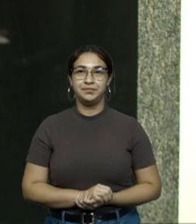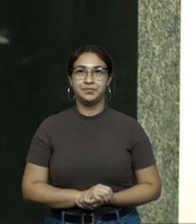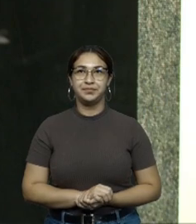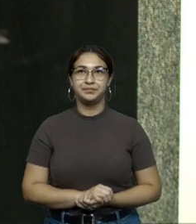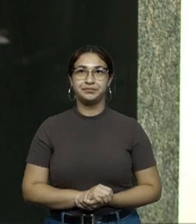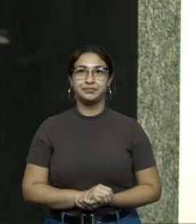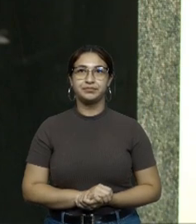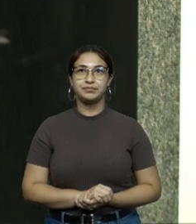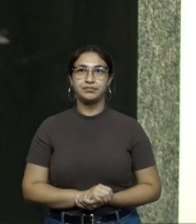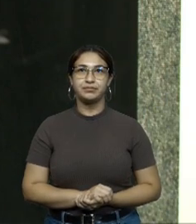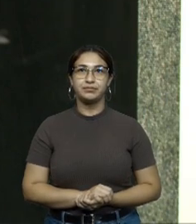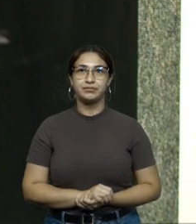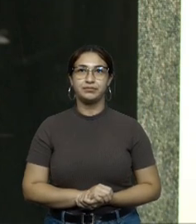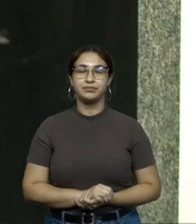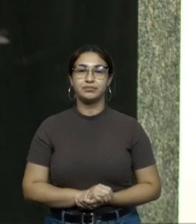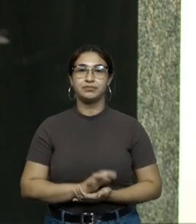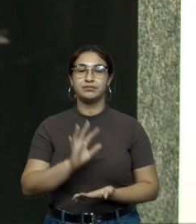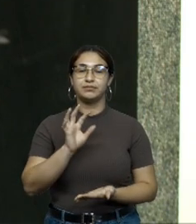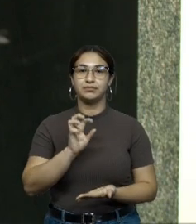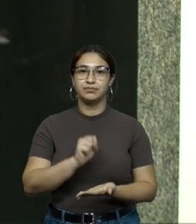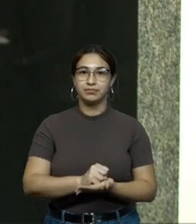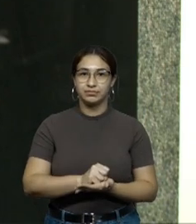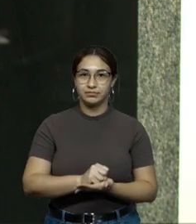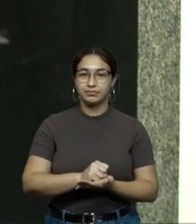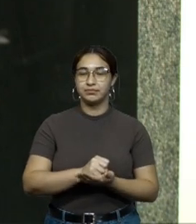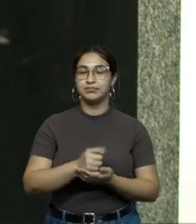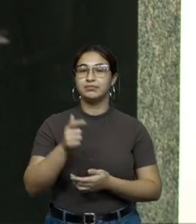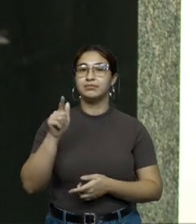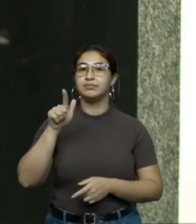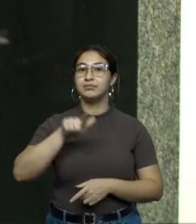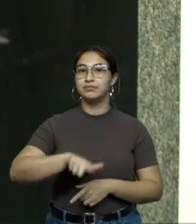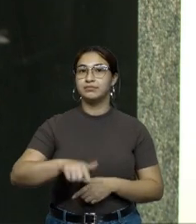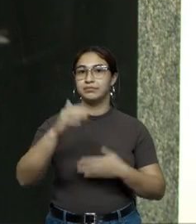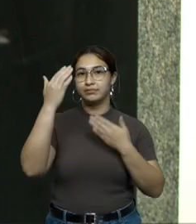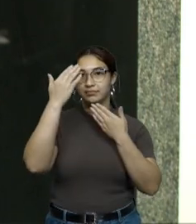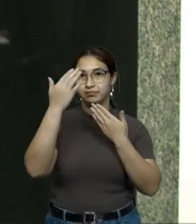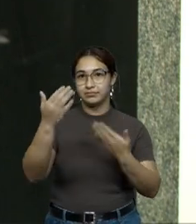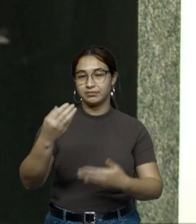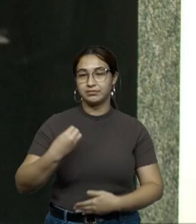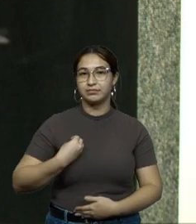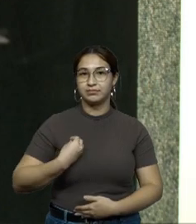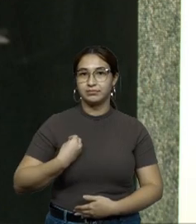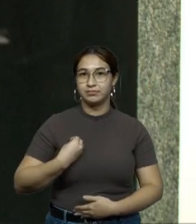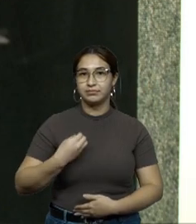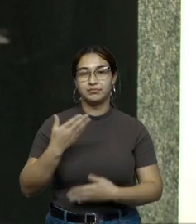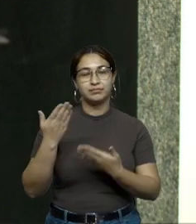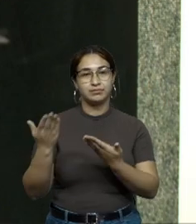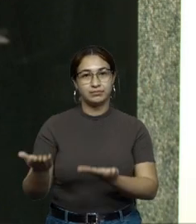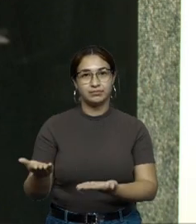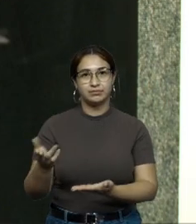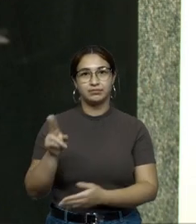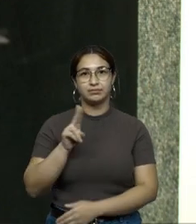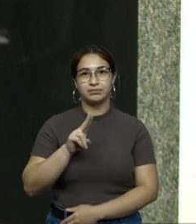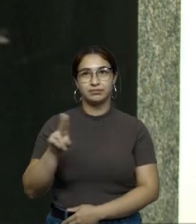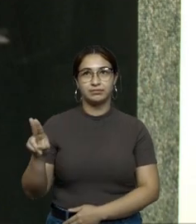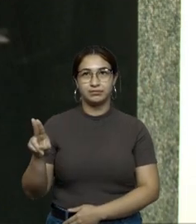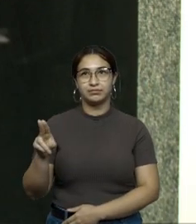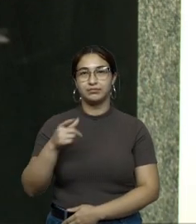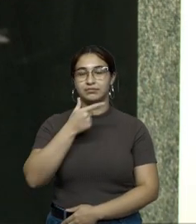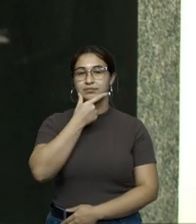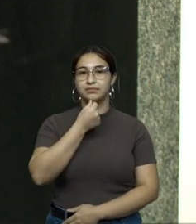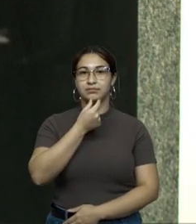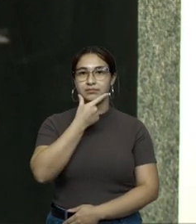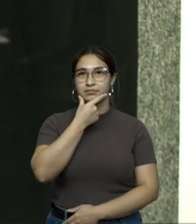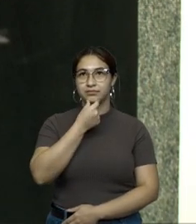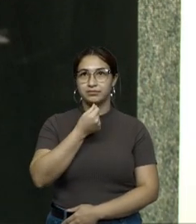mas ainda registramos e agradecemos a presença de sementes que o senhor promotor de justiça da 12ª